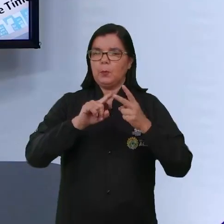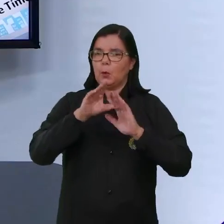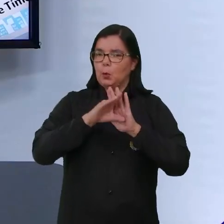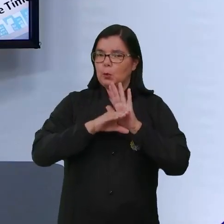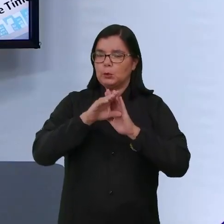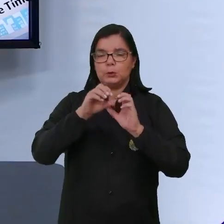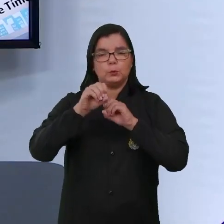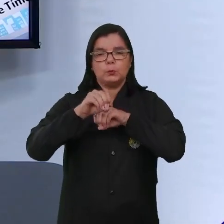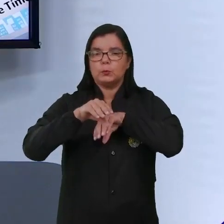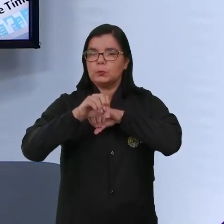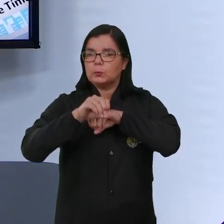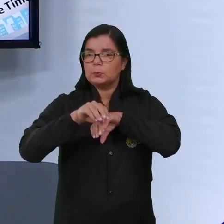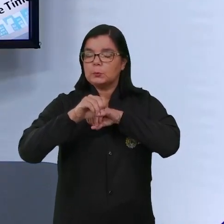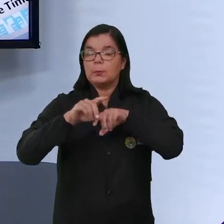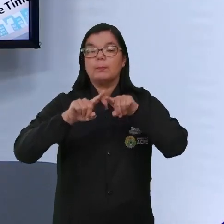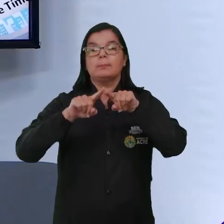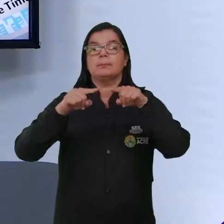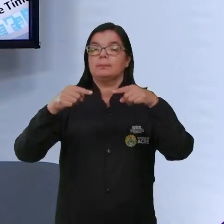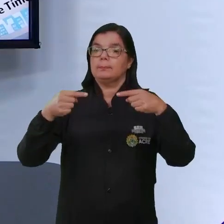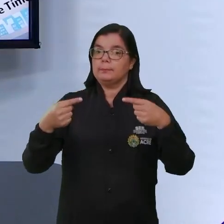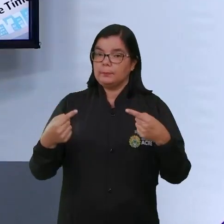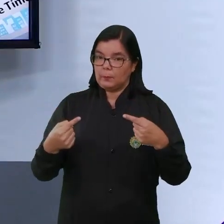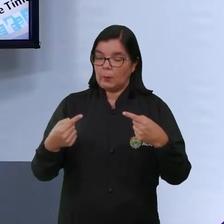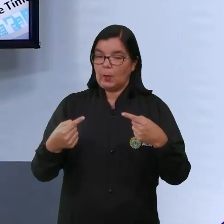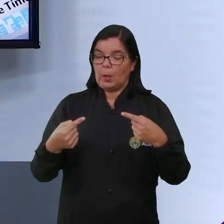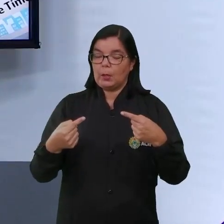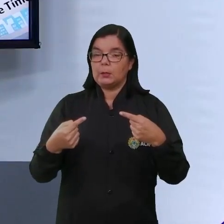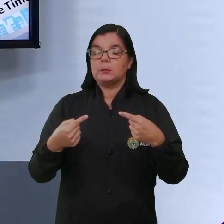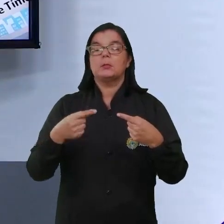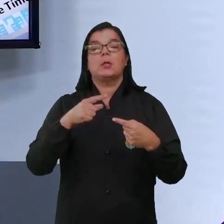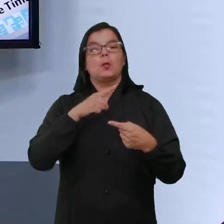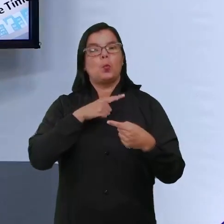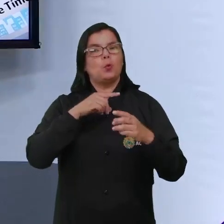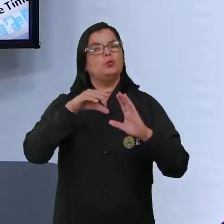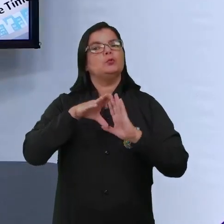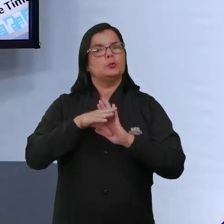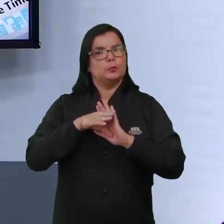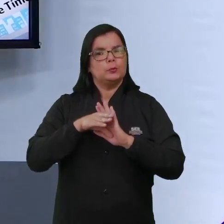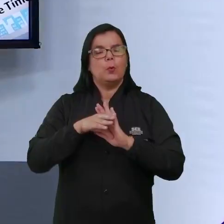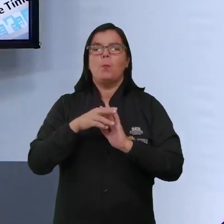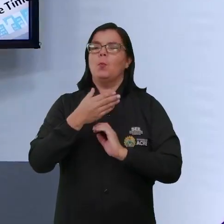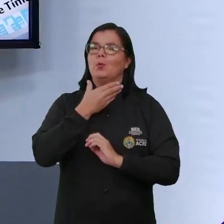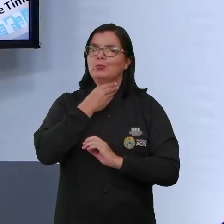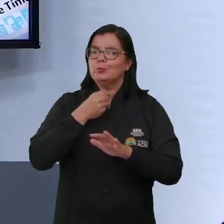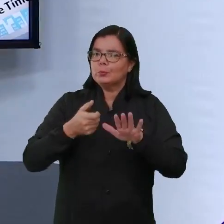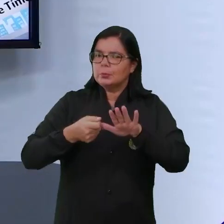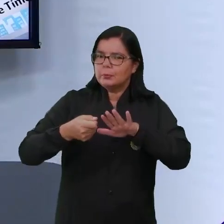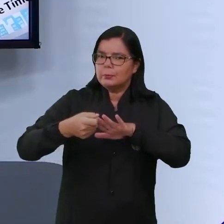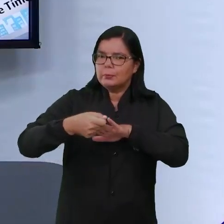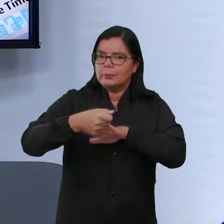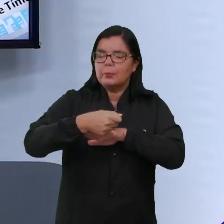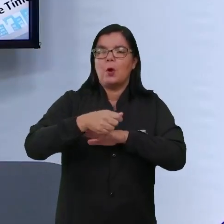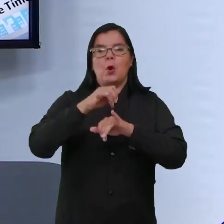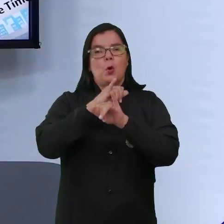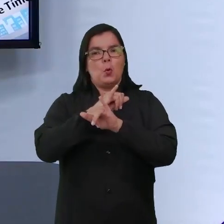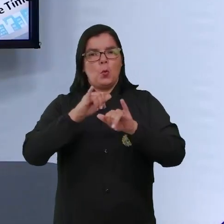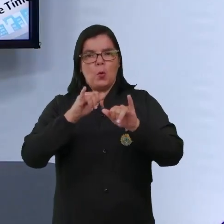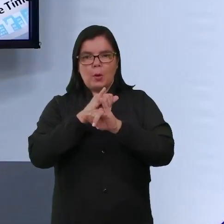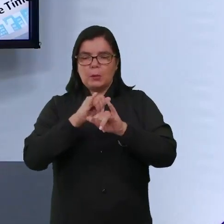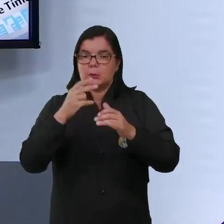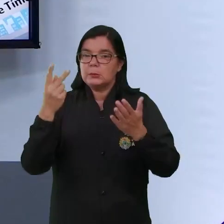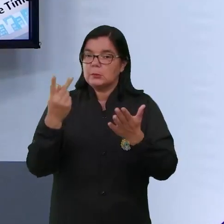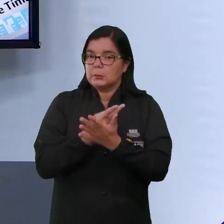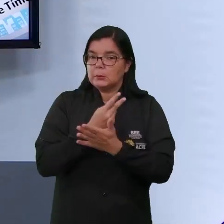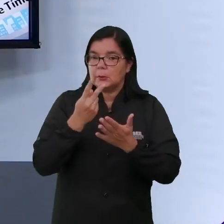conteúdo educativo, mas também, por um outro lado, muita fake news, muita informação